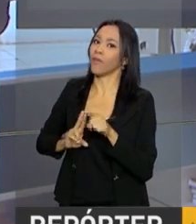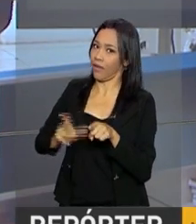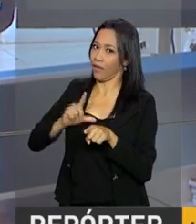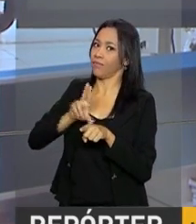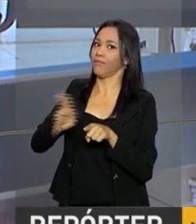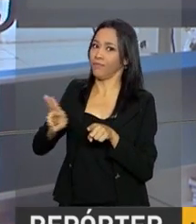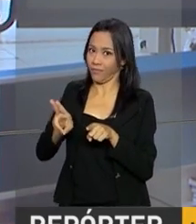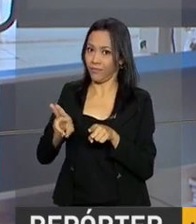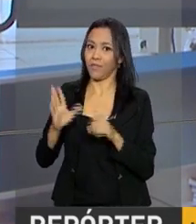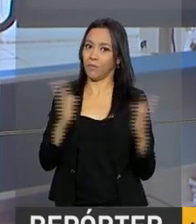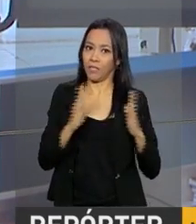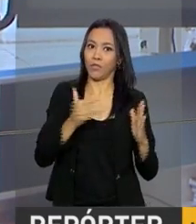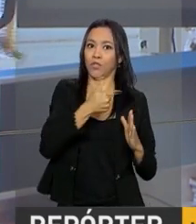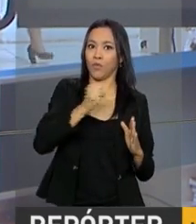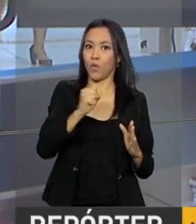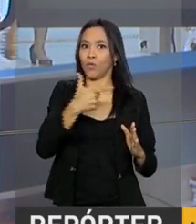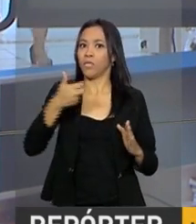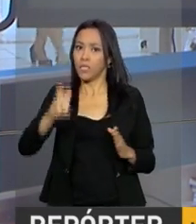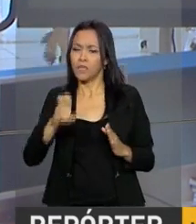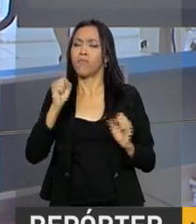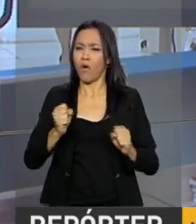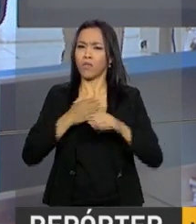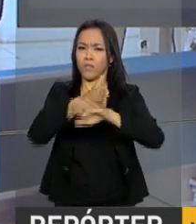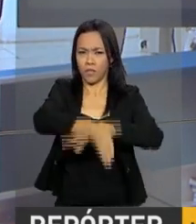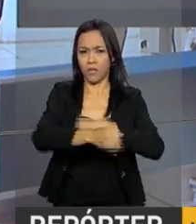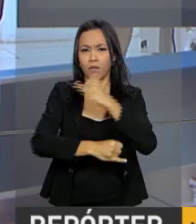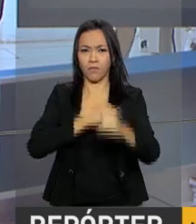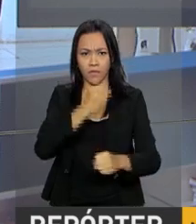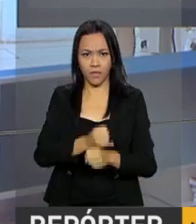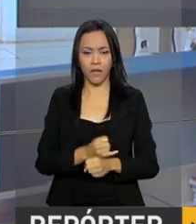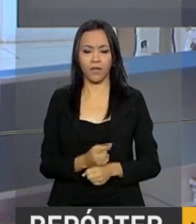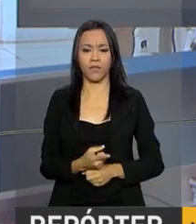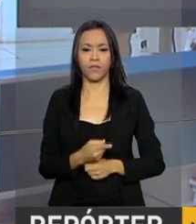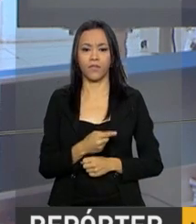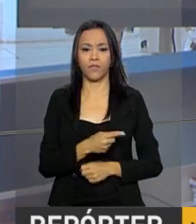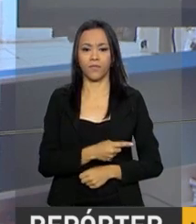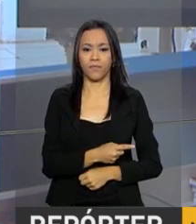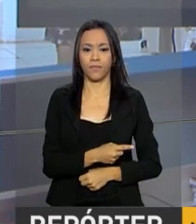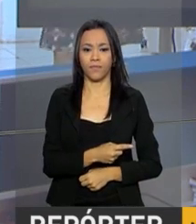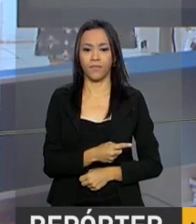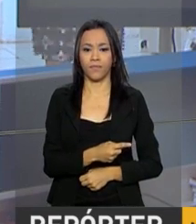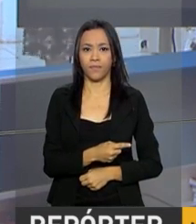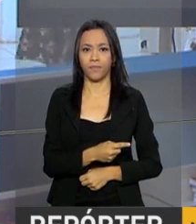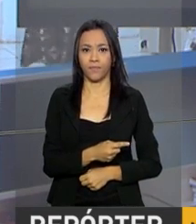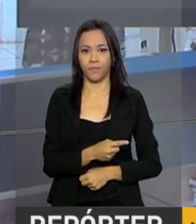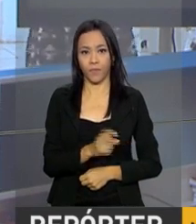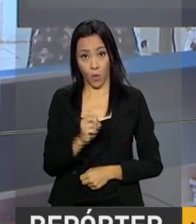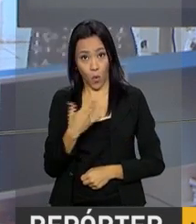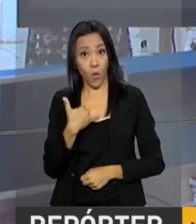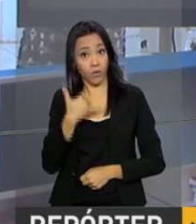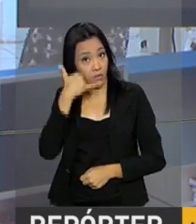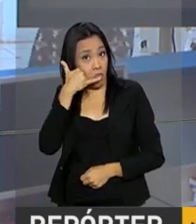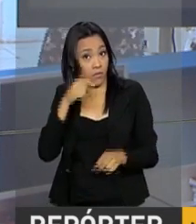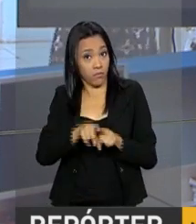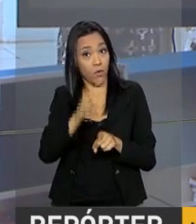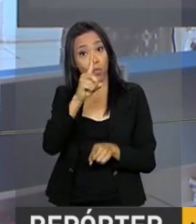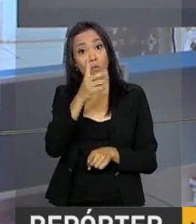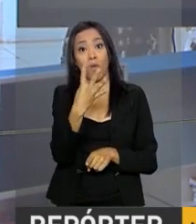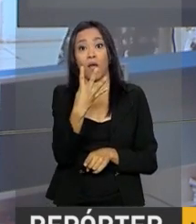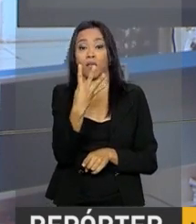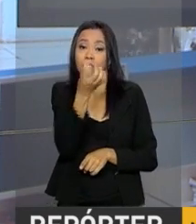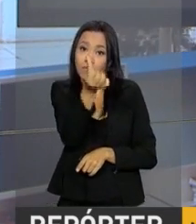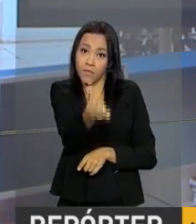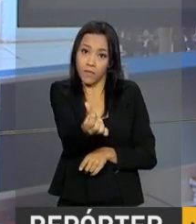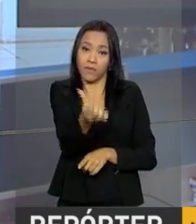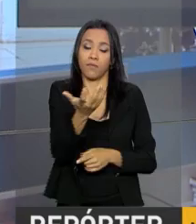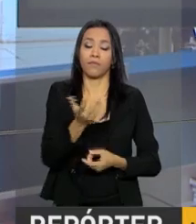consulta já pode ser feita pelo site da receita receita.fazenda.gov.br ou pelo receitafone o número é o